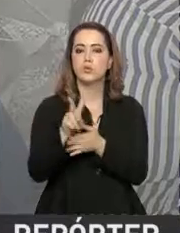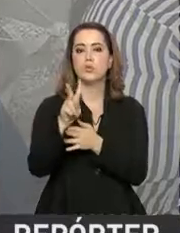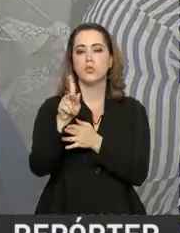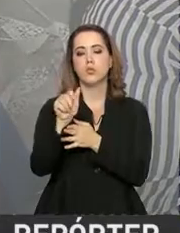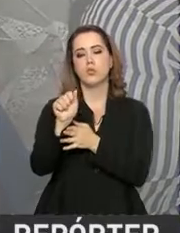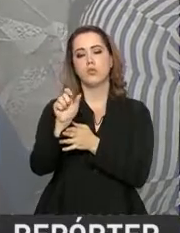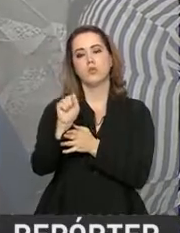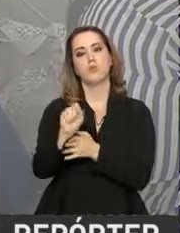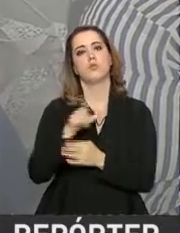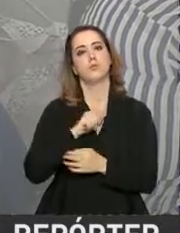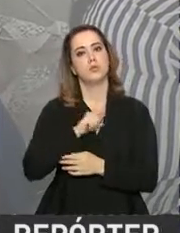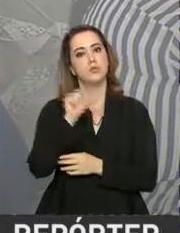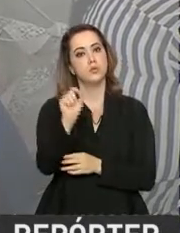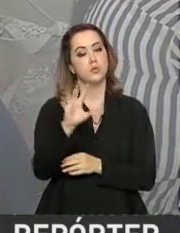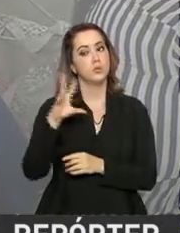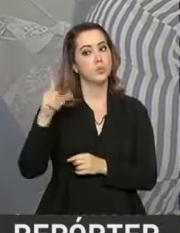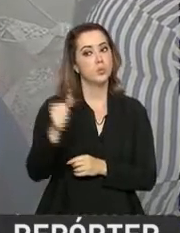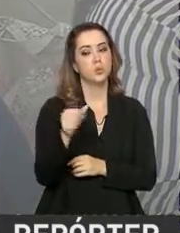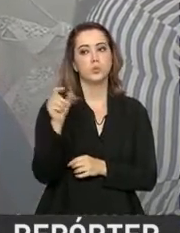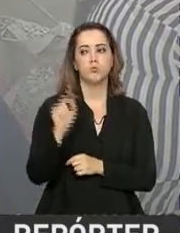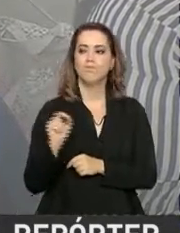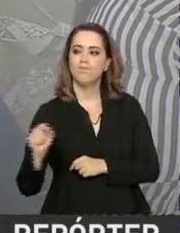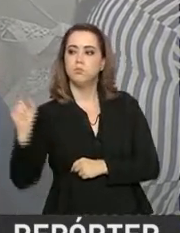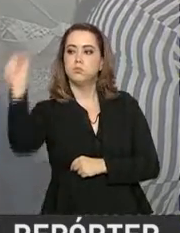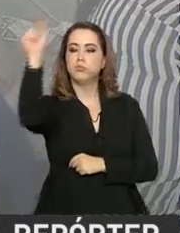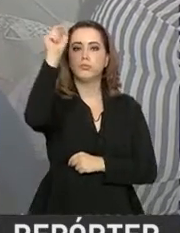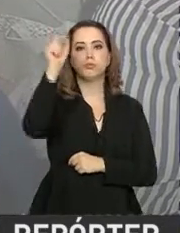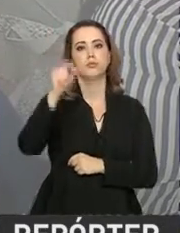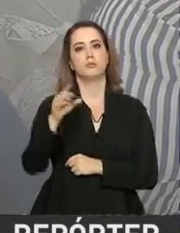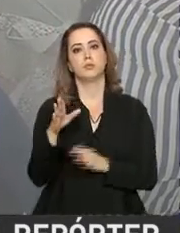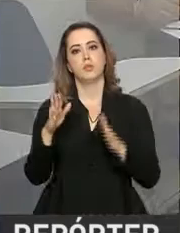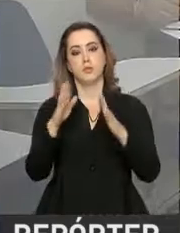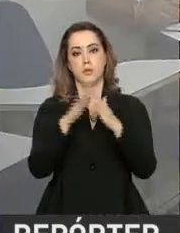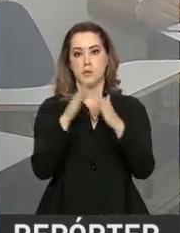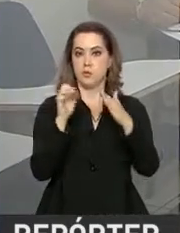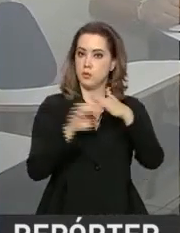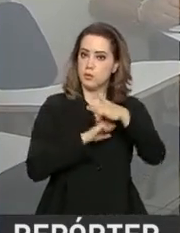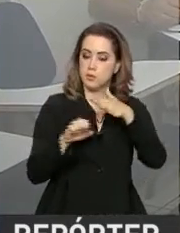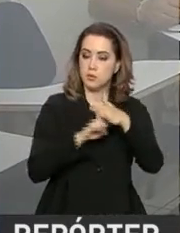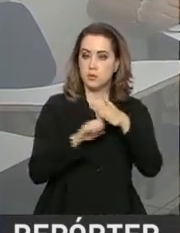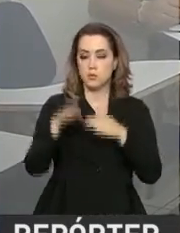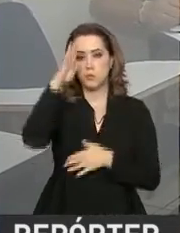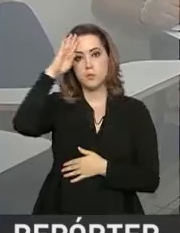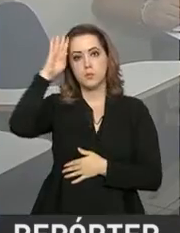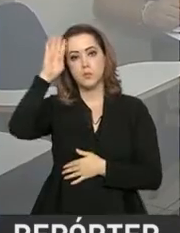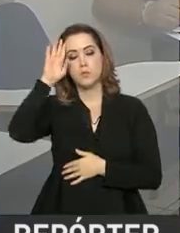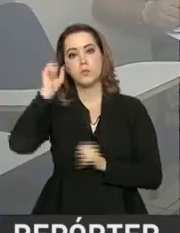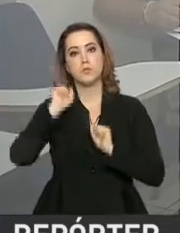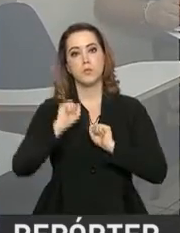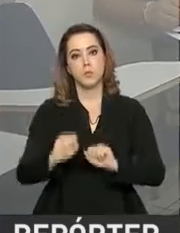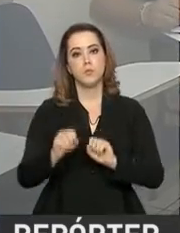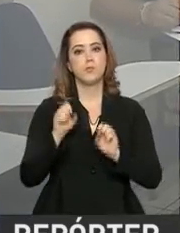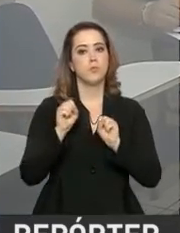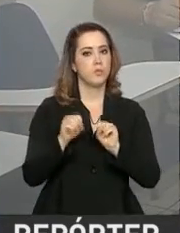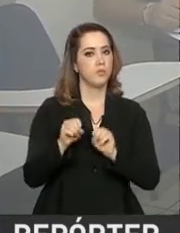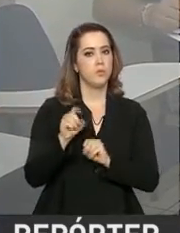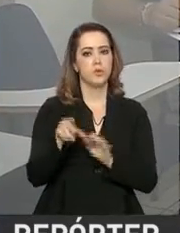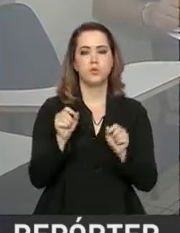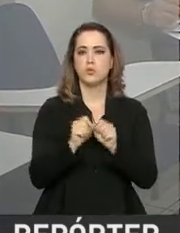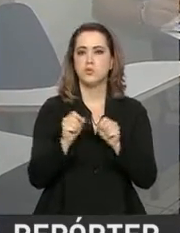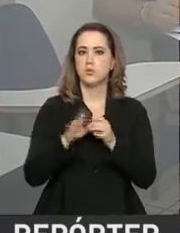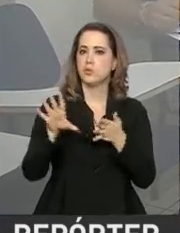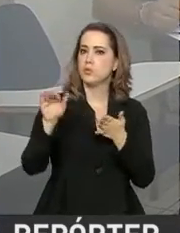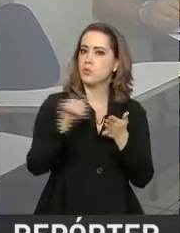remanescentes em todas as instituições de educação superior o preenchimento poderá ser feito em qualquer curso e turno das